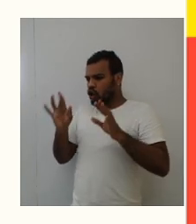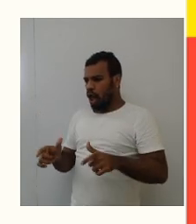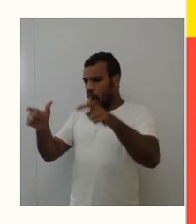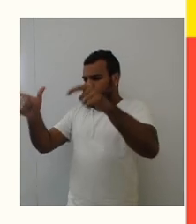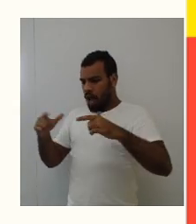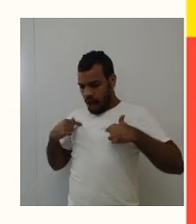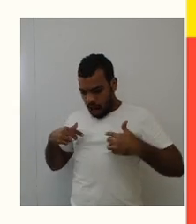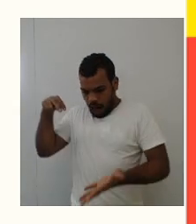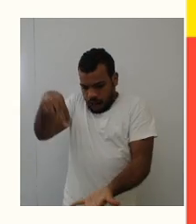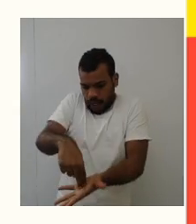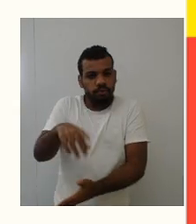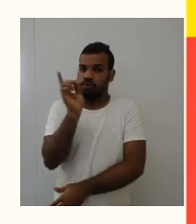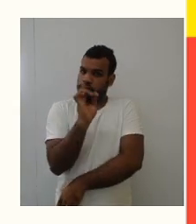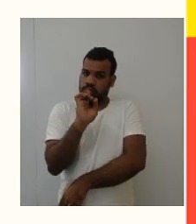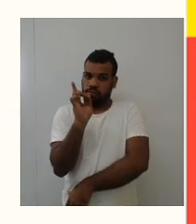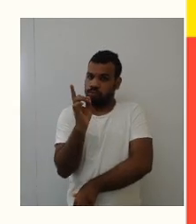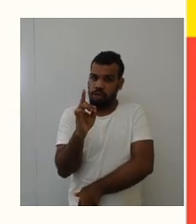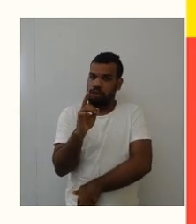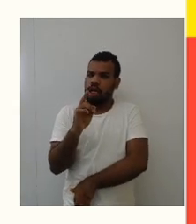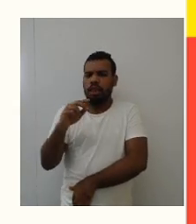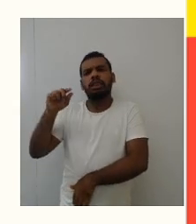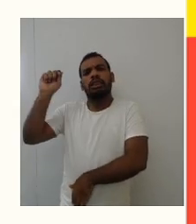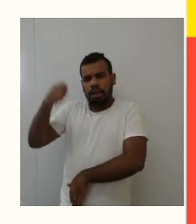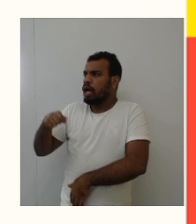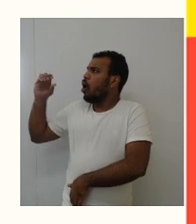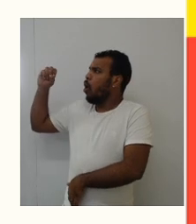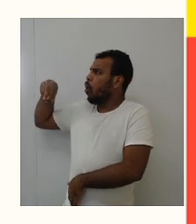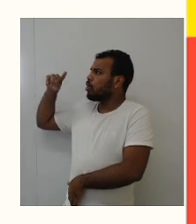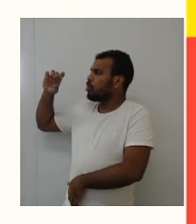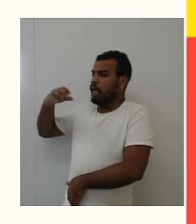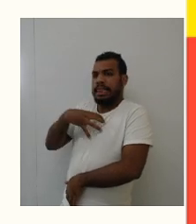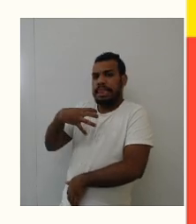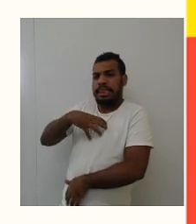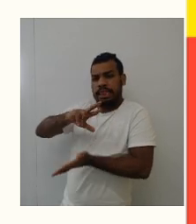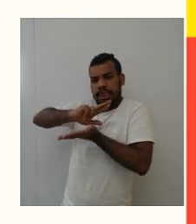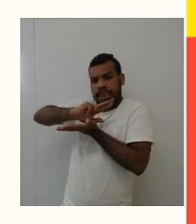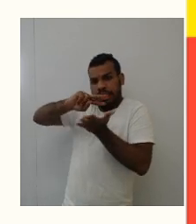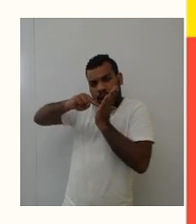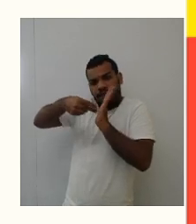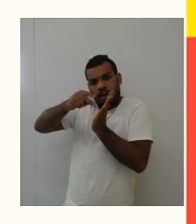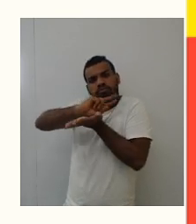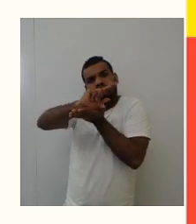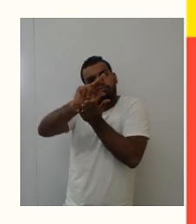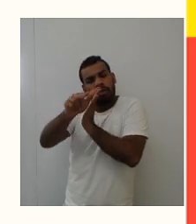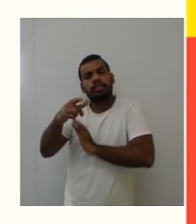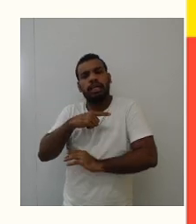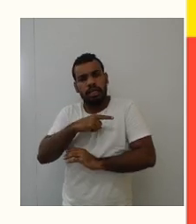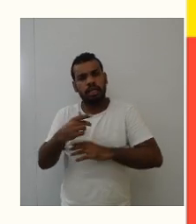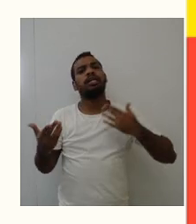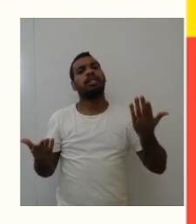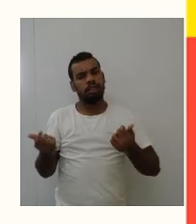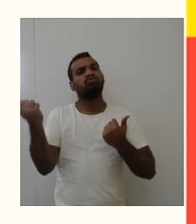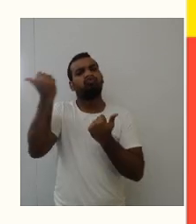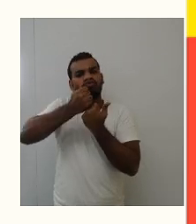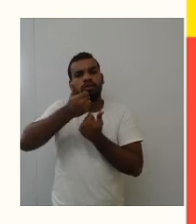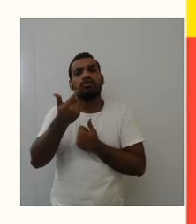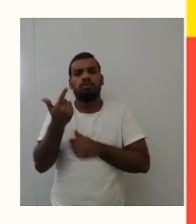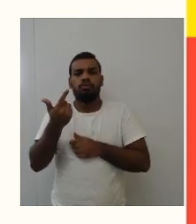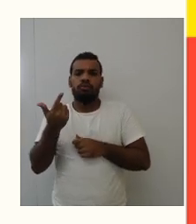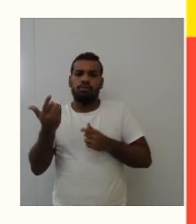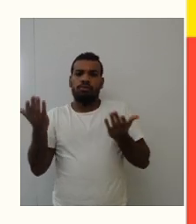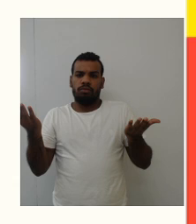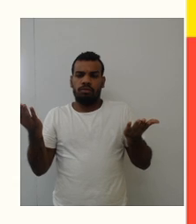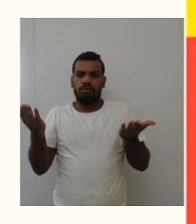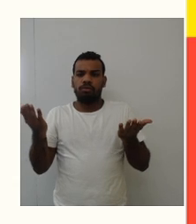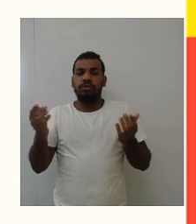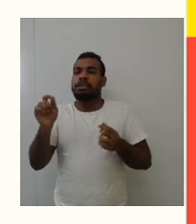a gente construir um texto que essa ideia ela não acontece, substitui pelo em que, enfim, outra expressão. Não coloca